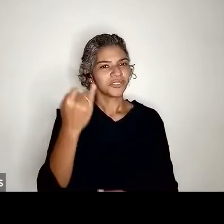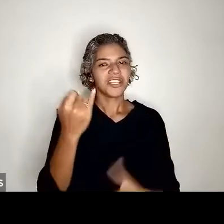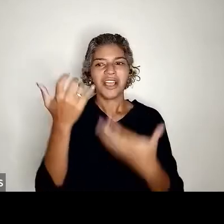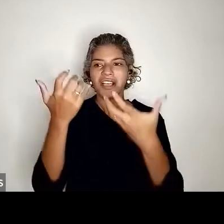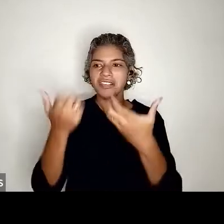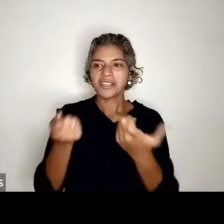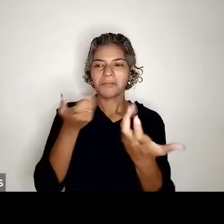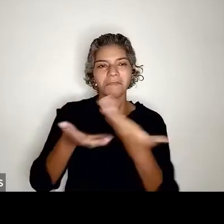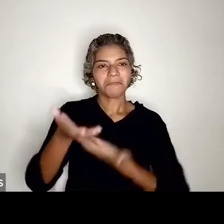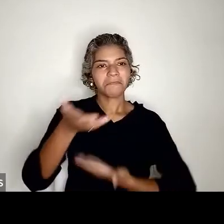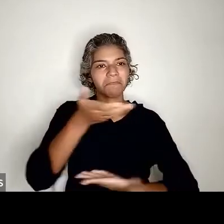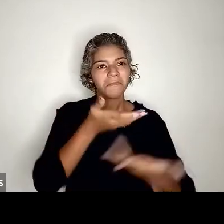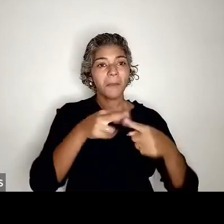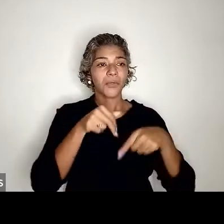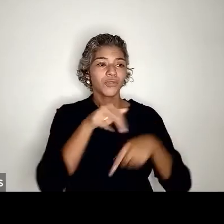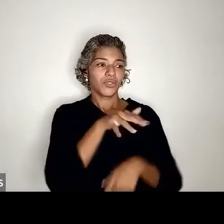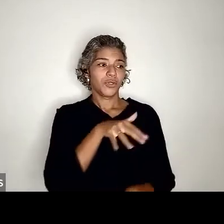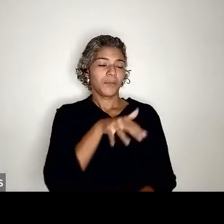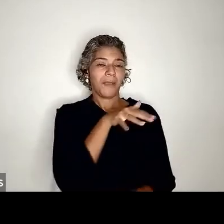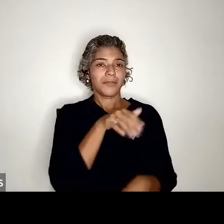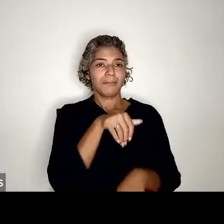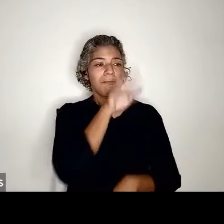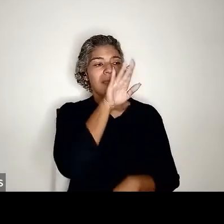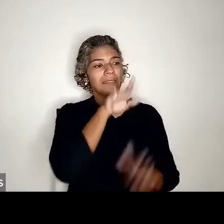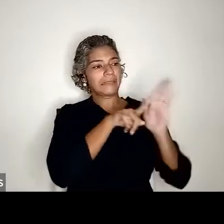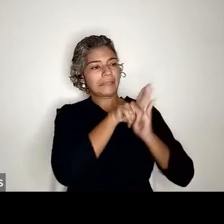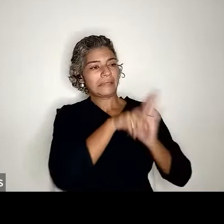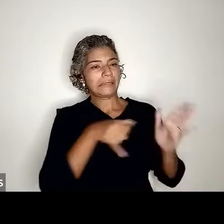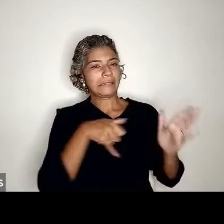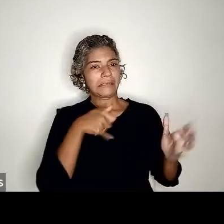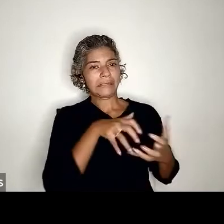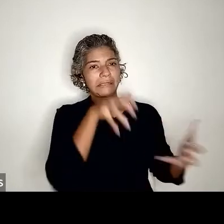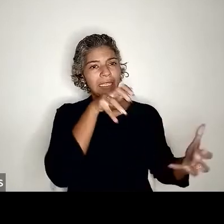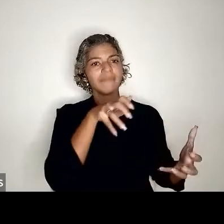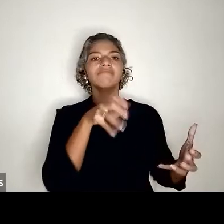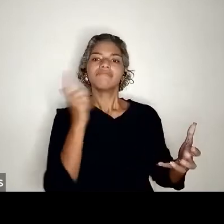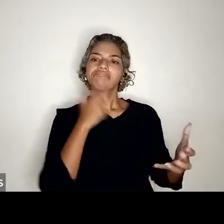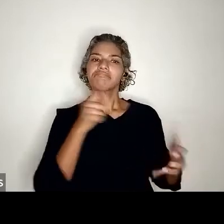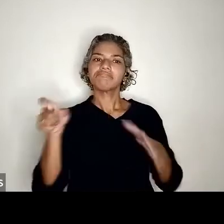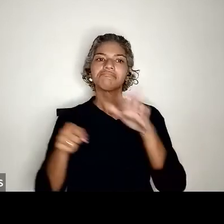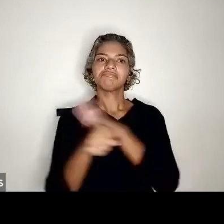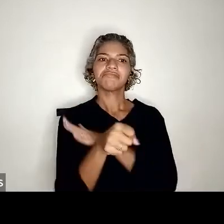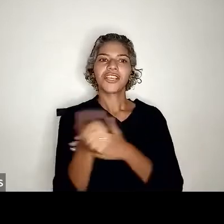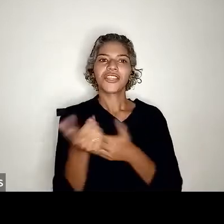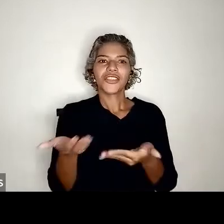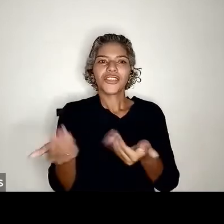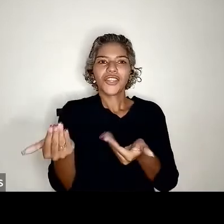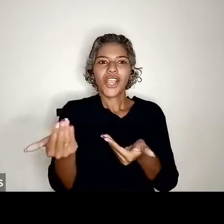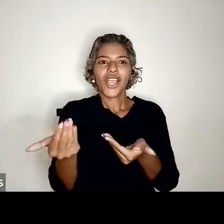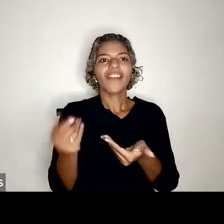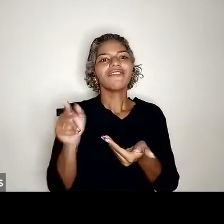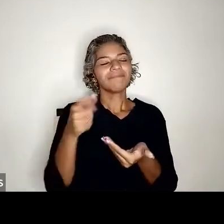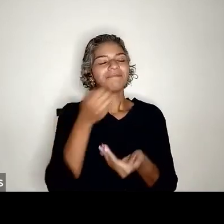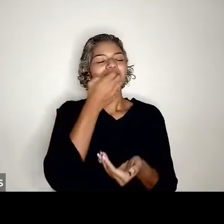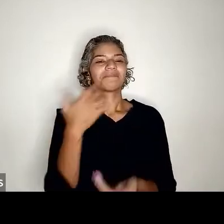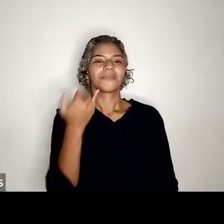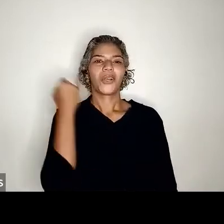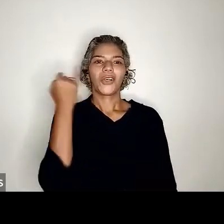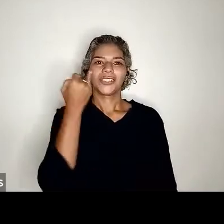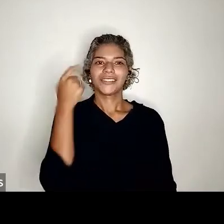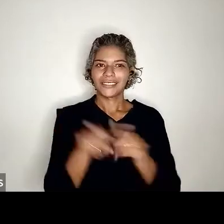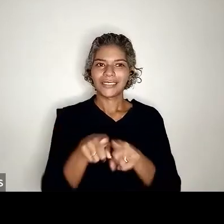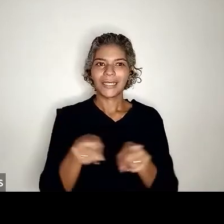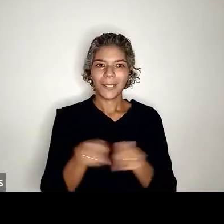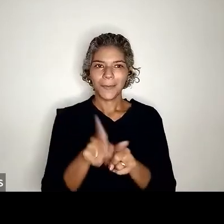dominados, onde circulam mais os pesquisadores já consolidados. Então, trazer a Vanessa também é um ponto muito importante para a